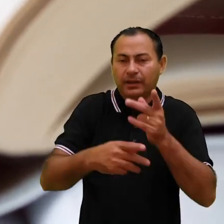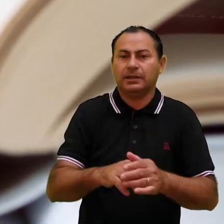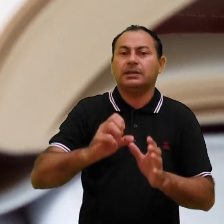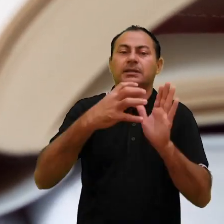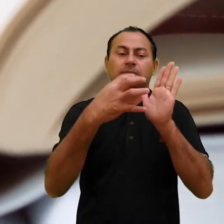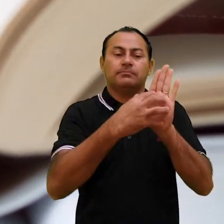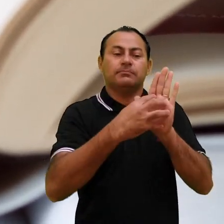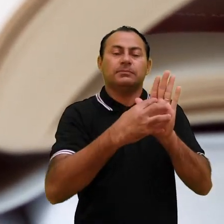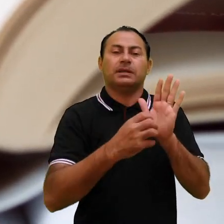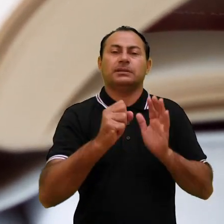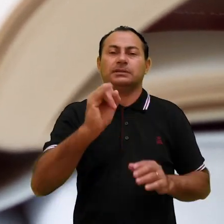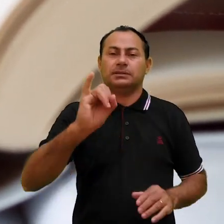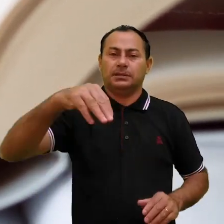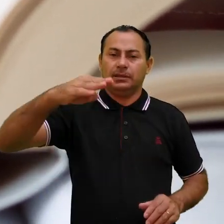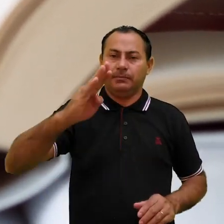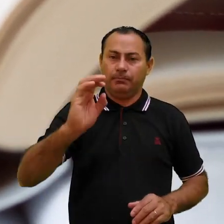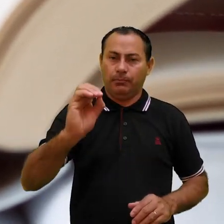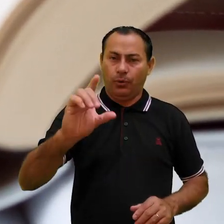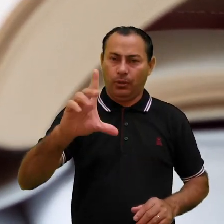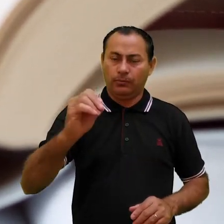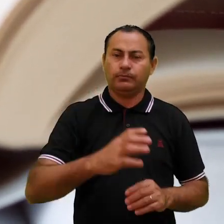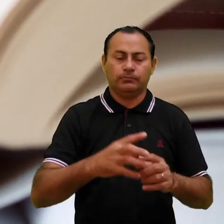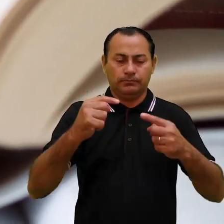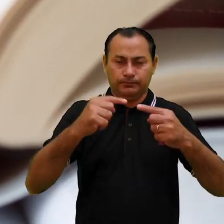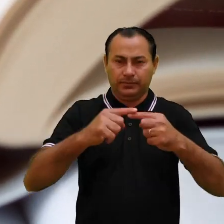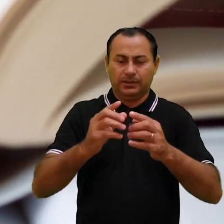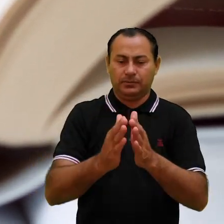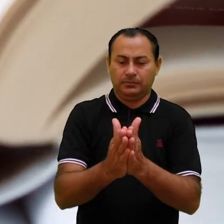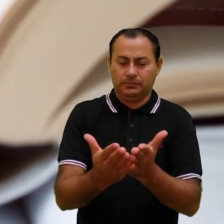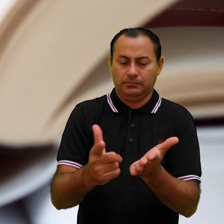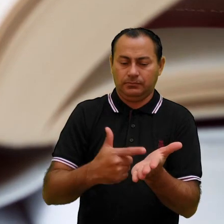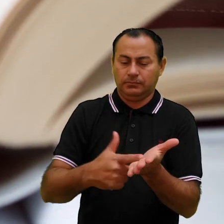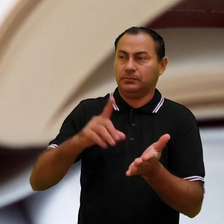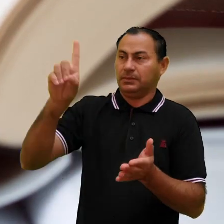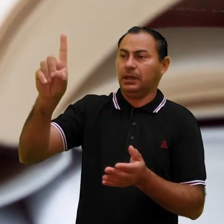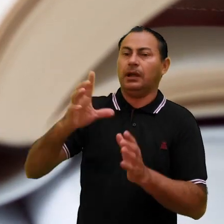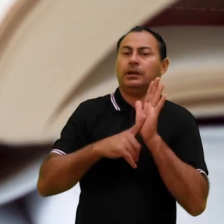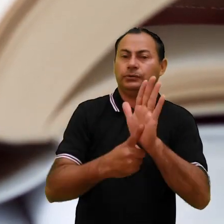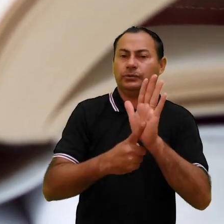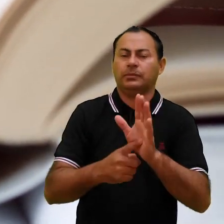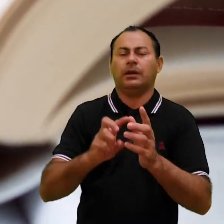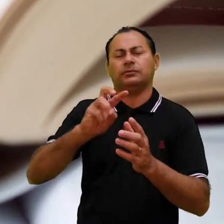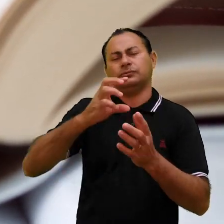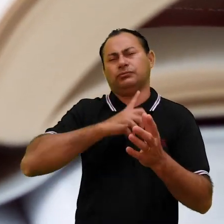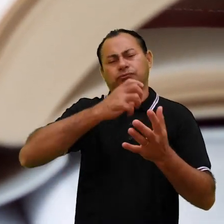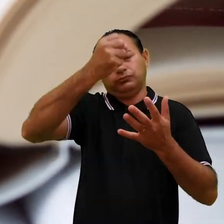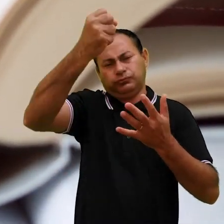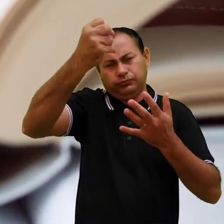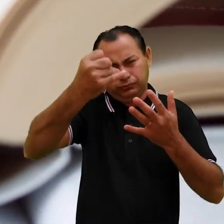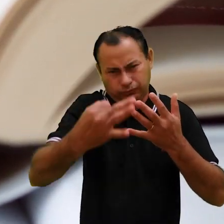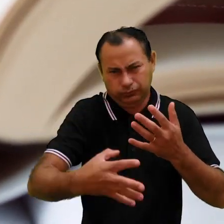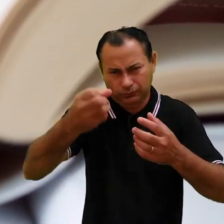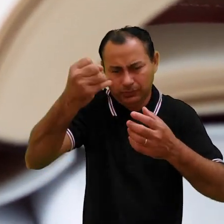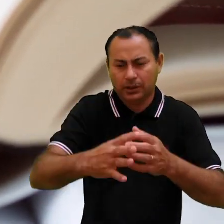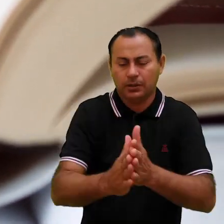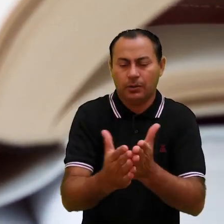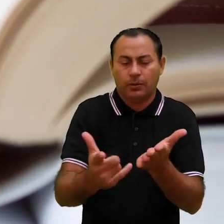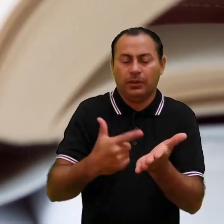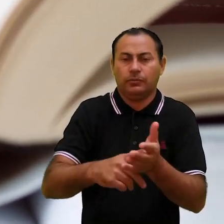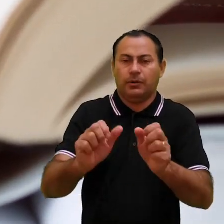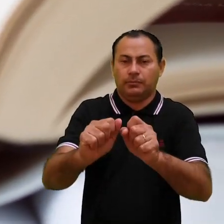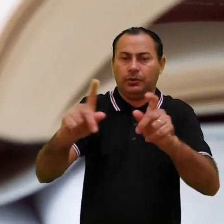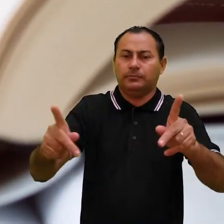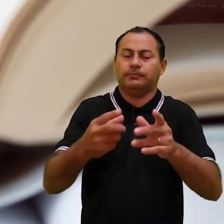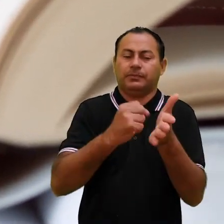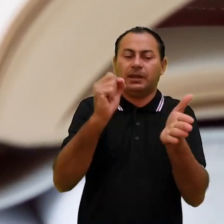estes símbolos. Uma concordância bíblica será de grande ajuda para você. Existem vários comentários publicados sobre o livro do